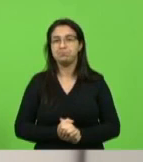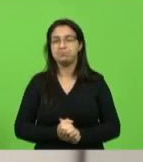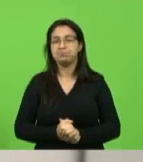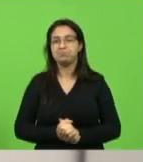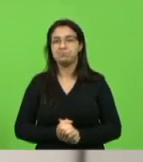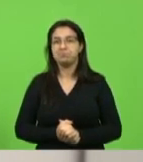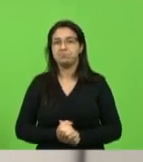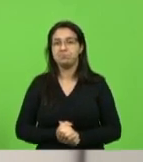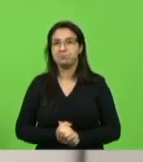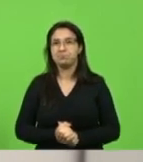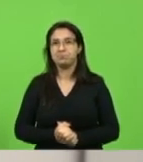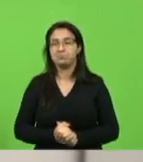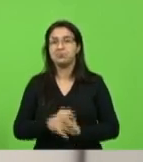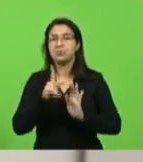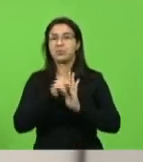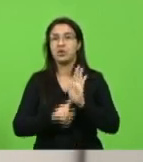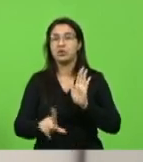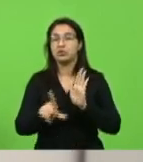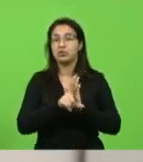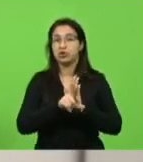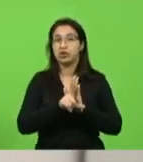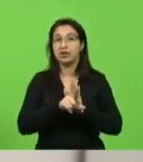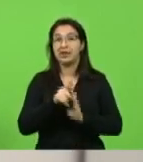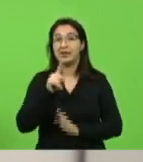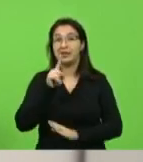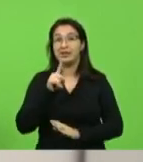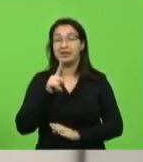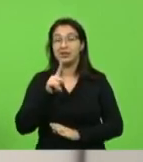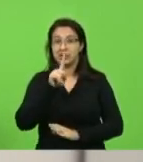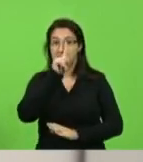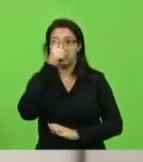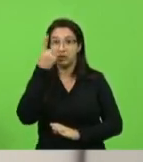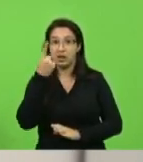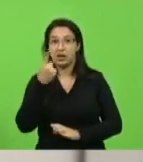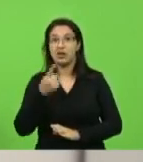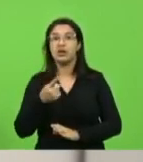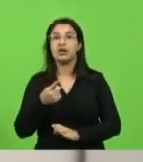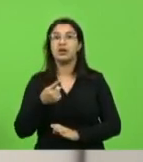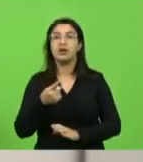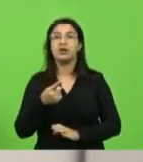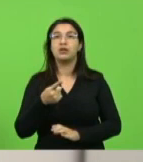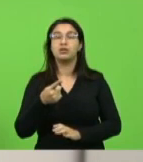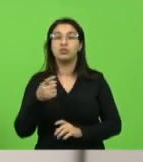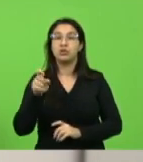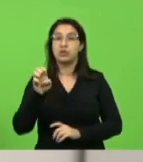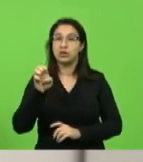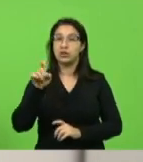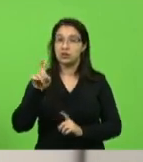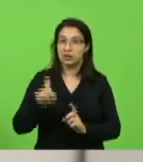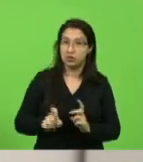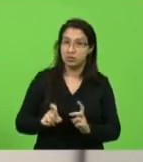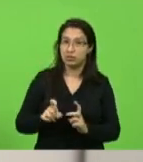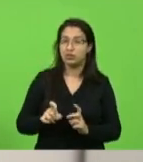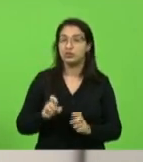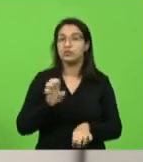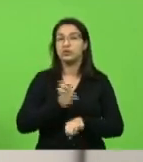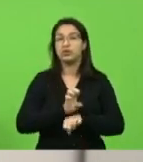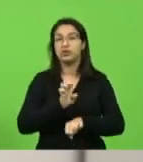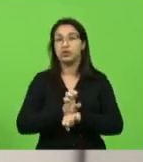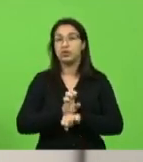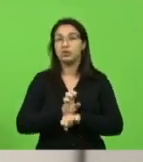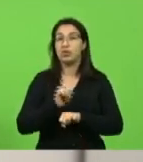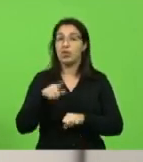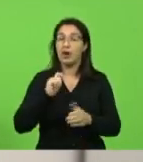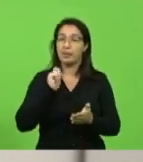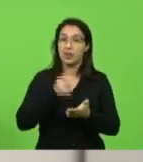circunstâncias do projeto de lei de iniciativa do Poder Executivo Estadual, o qual tratava da antecipação de